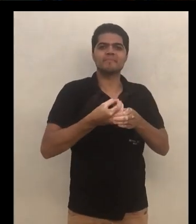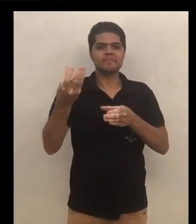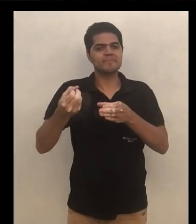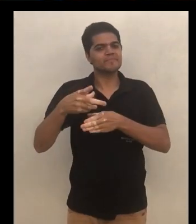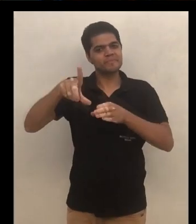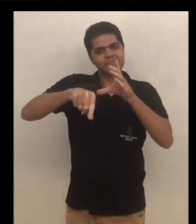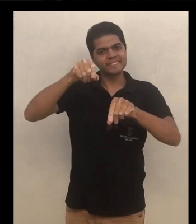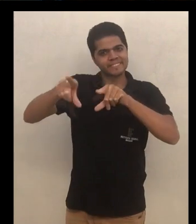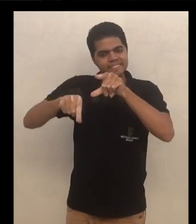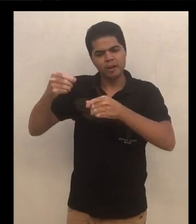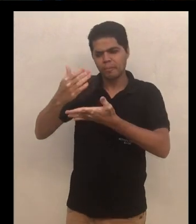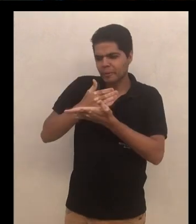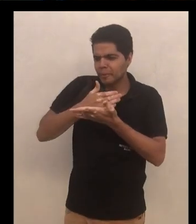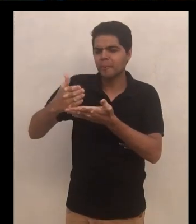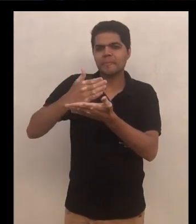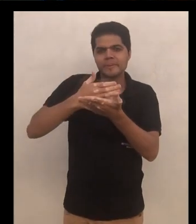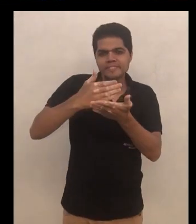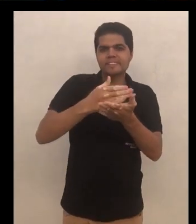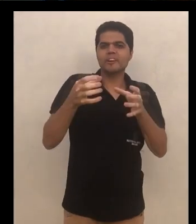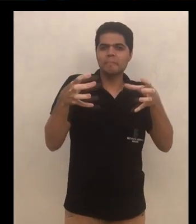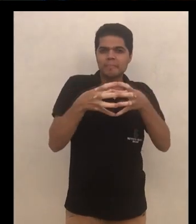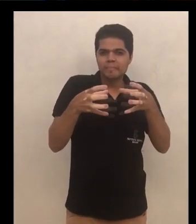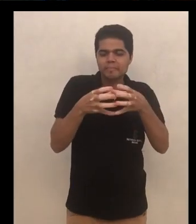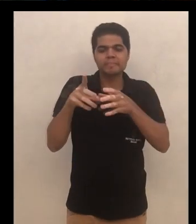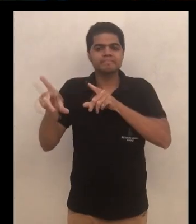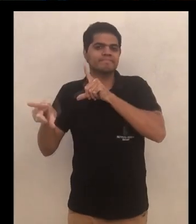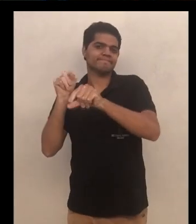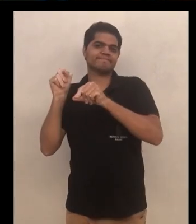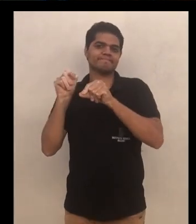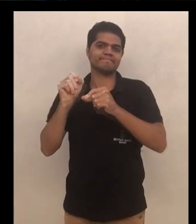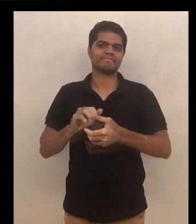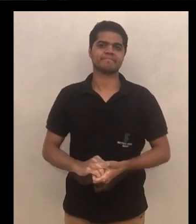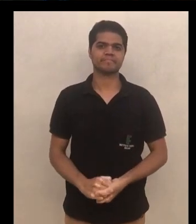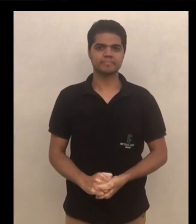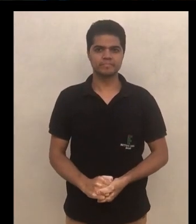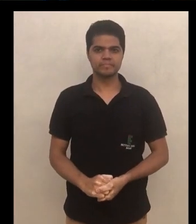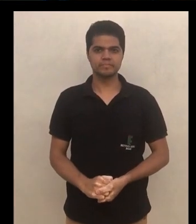produtor pudesse já começar a trabalhar no sistema alternativo.